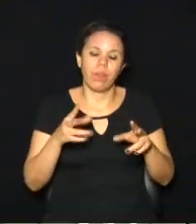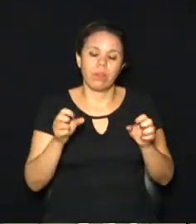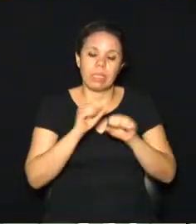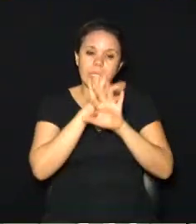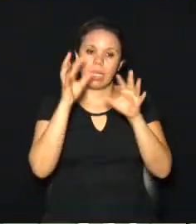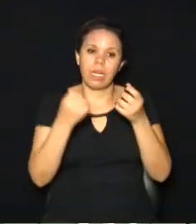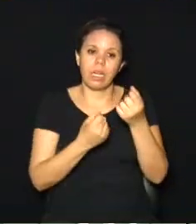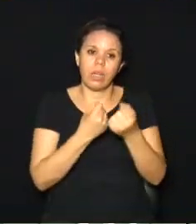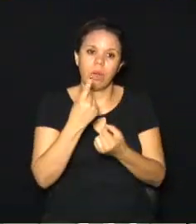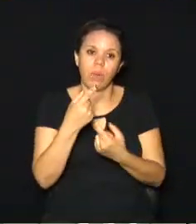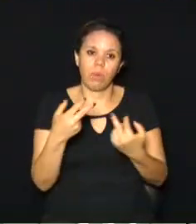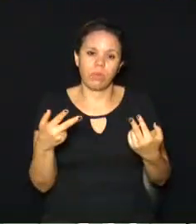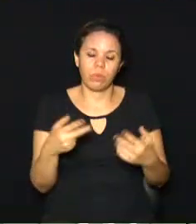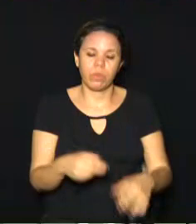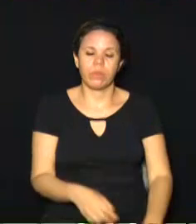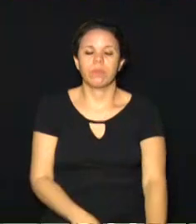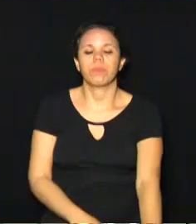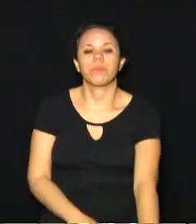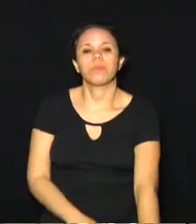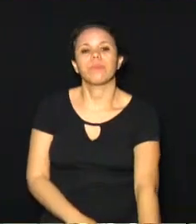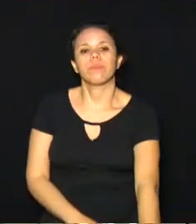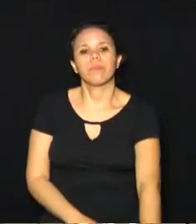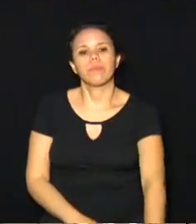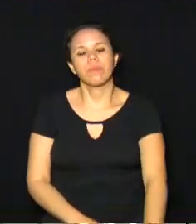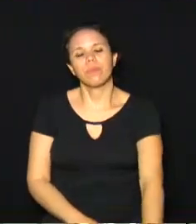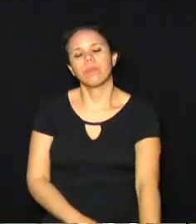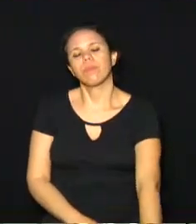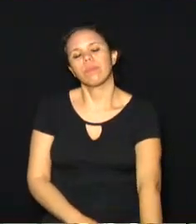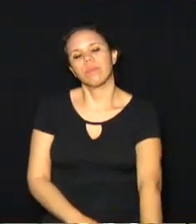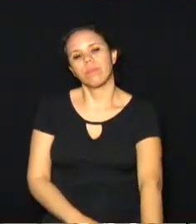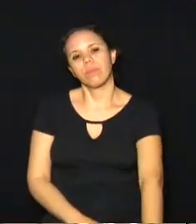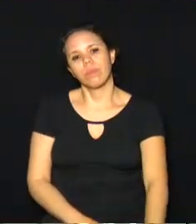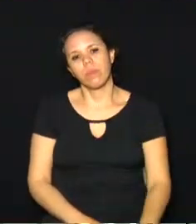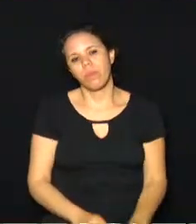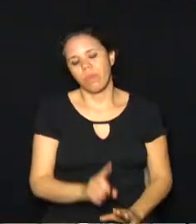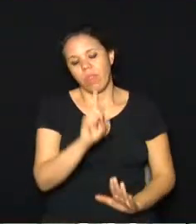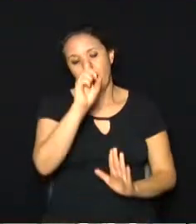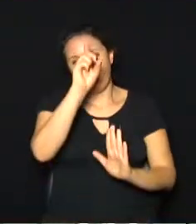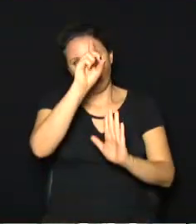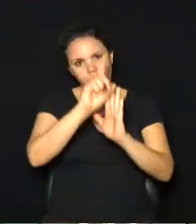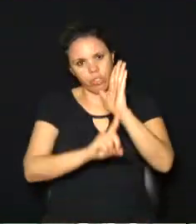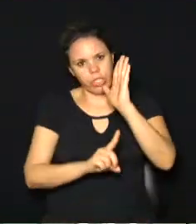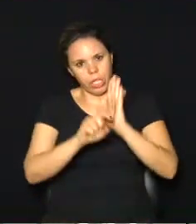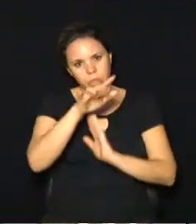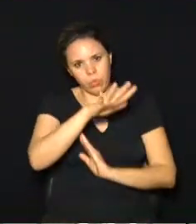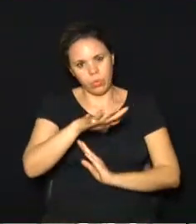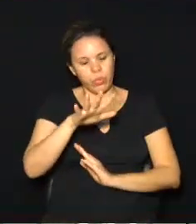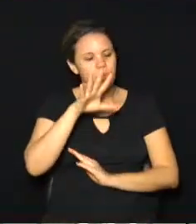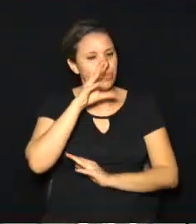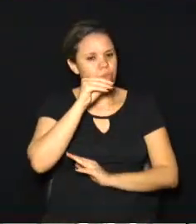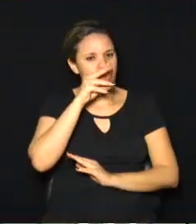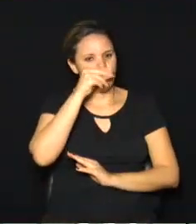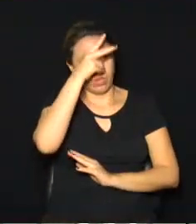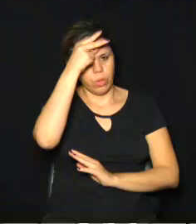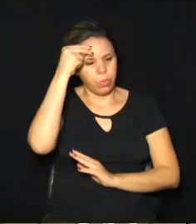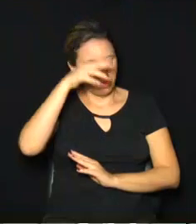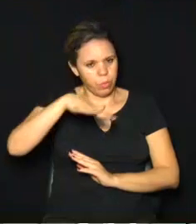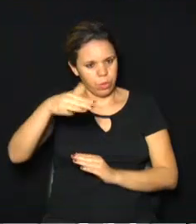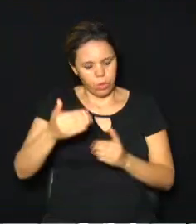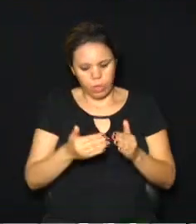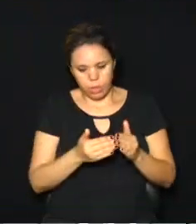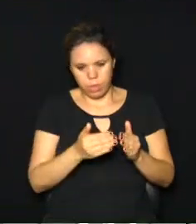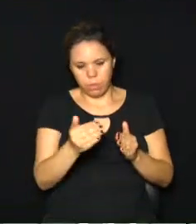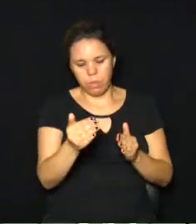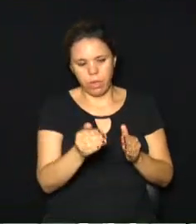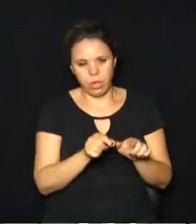esclarecer alguns aspectos relacionados tanto aos direitos do funcionalismo público nesse período